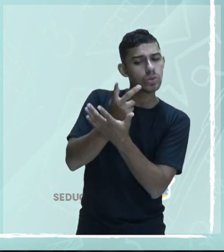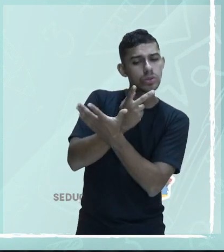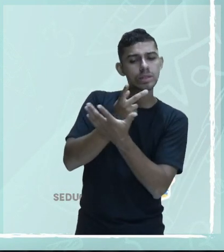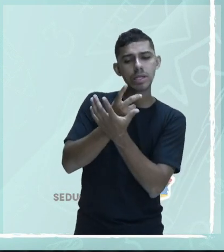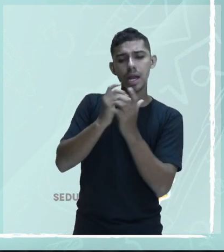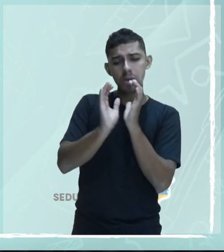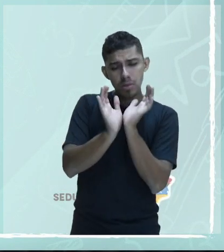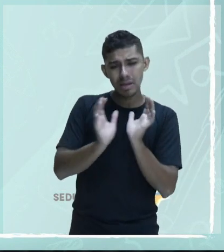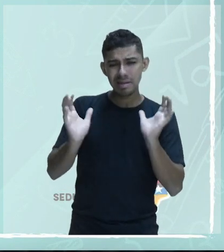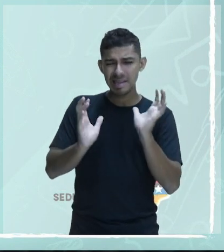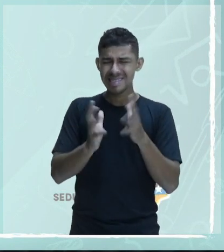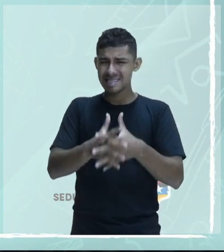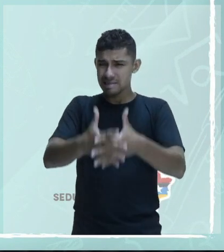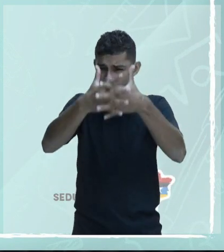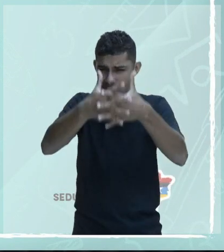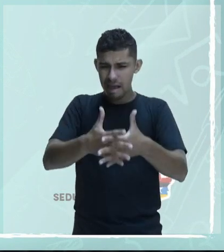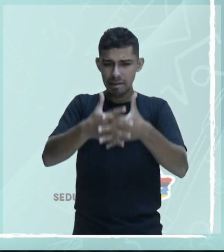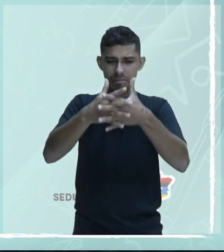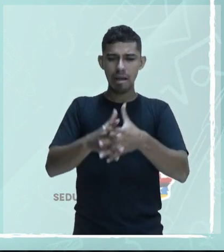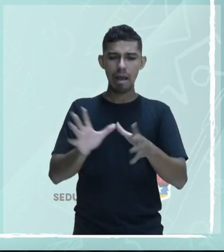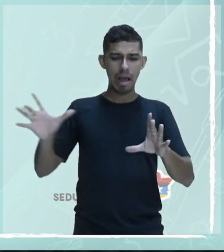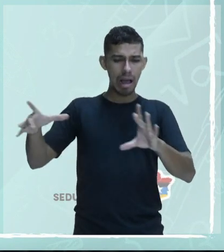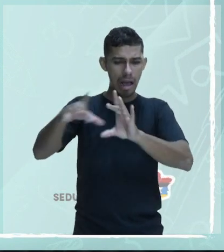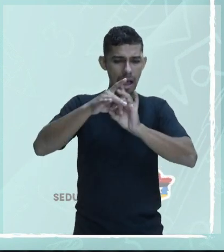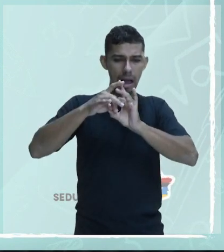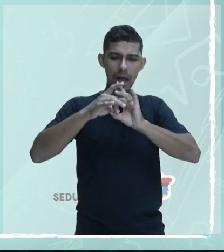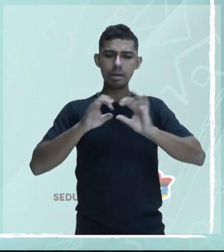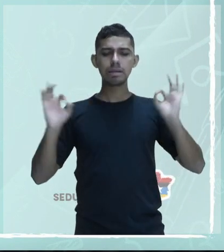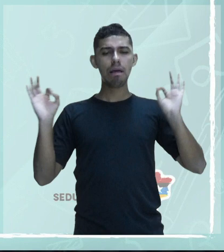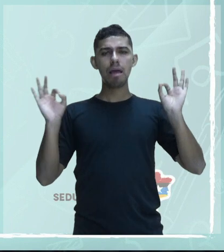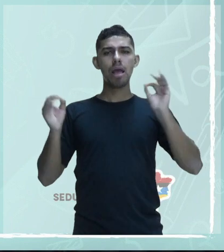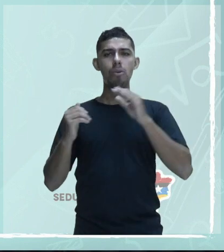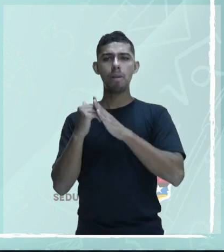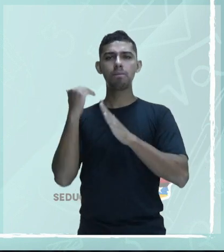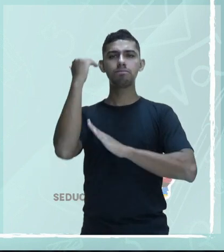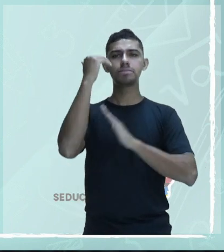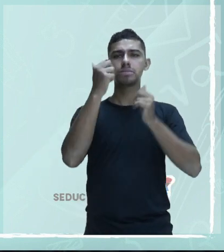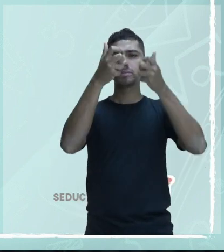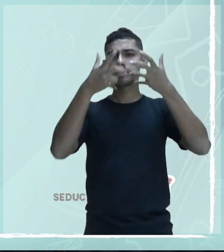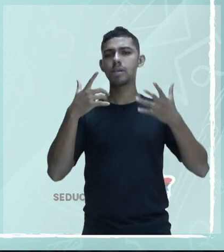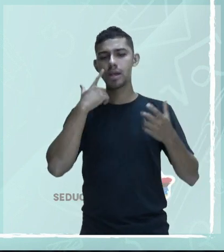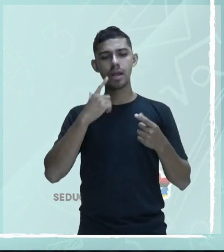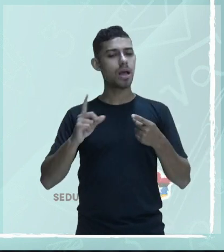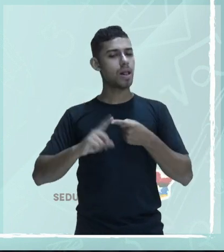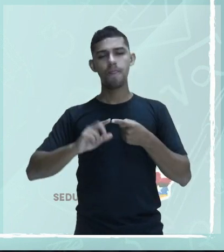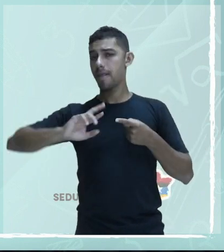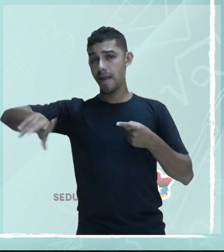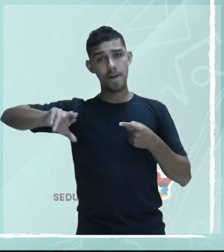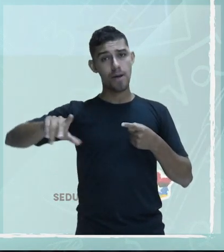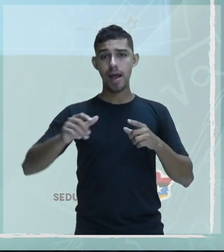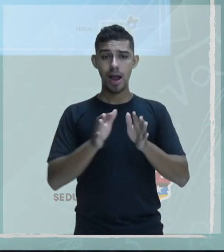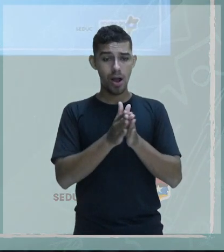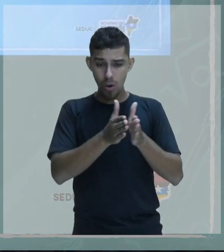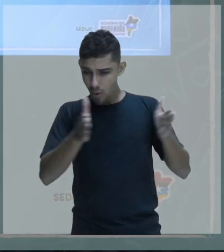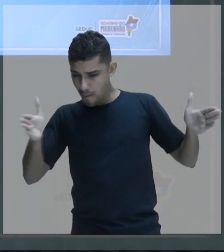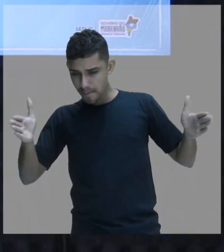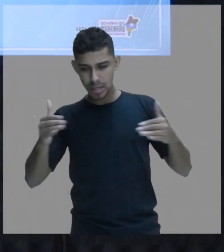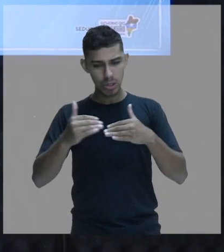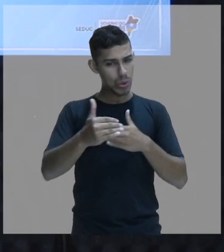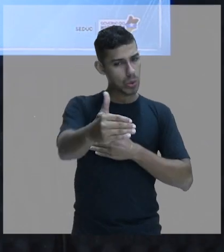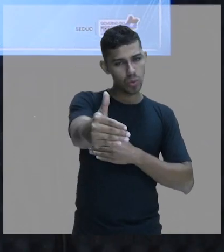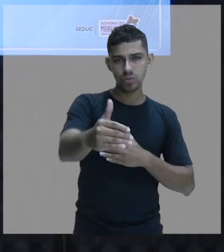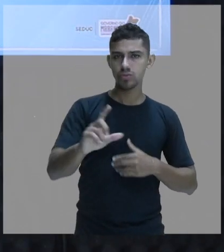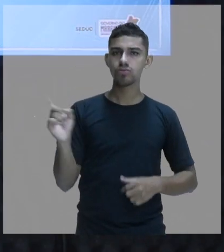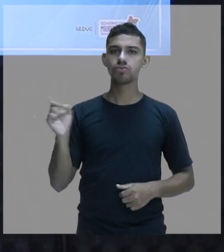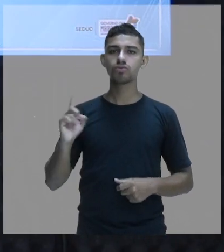forma tão complexa que não pode ser encaixada em nenhuma das categorias citadas acima. Ele não é comprido e não é longo. Ele